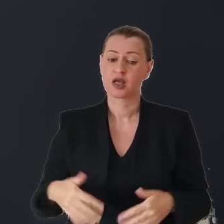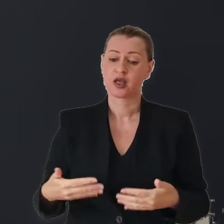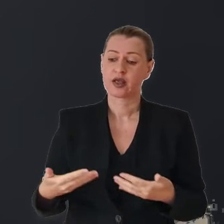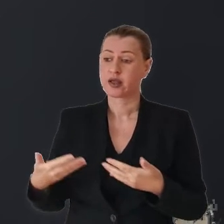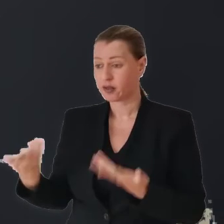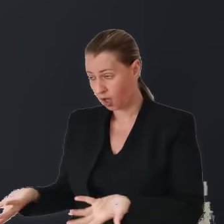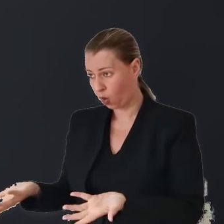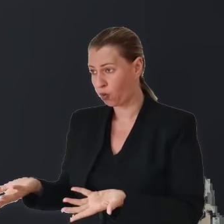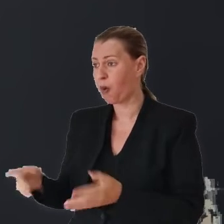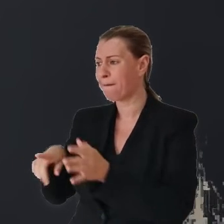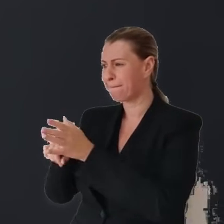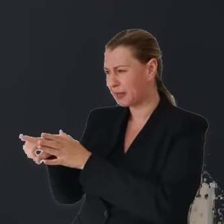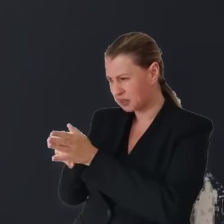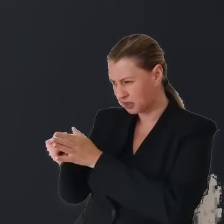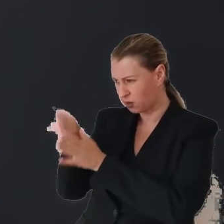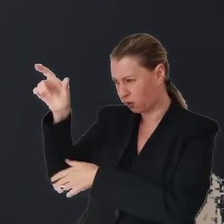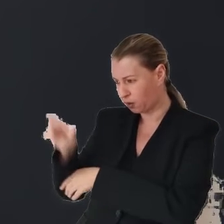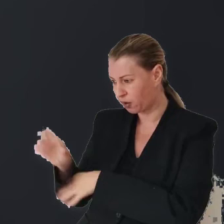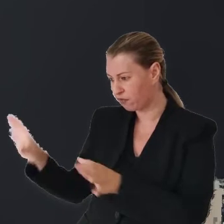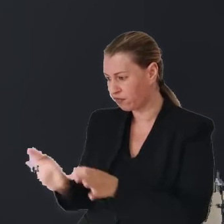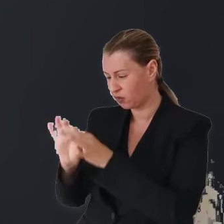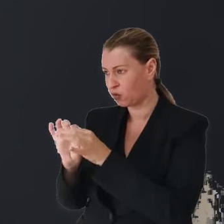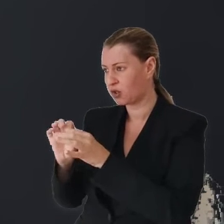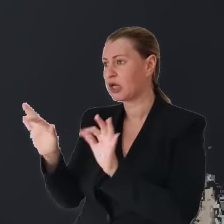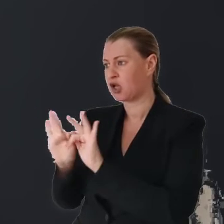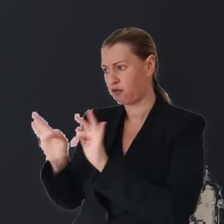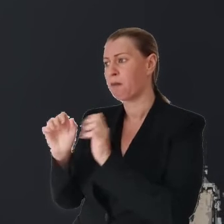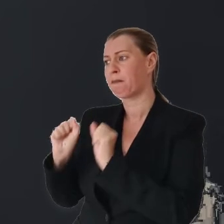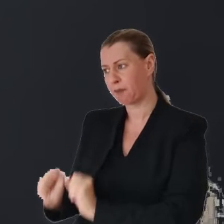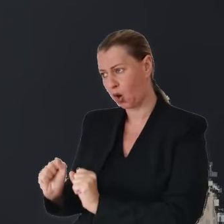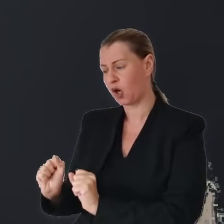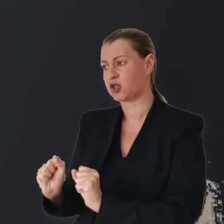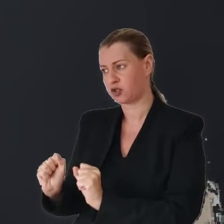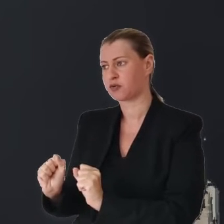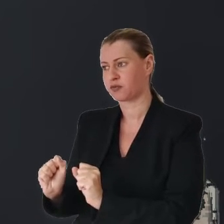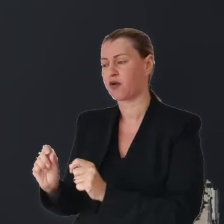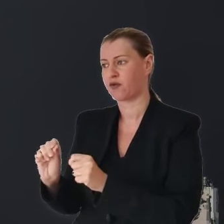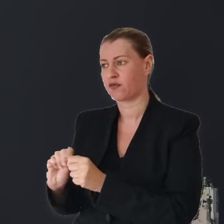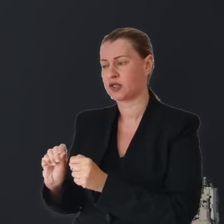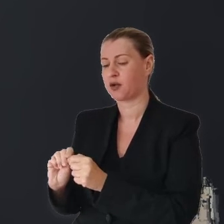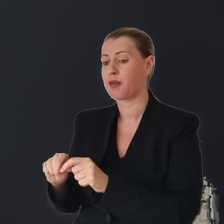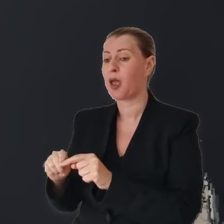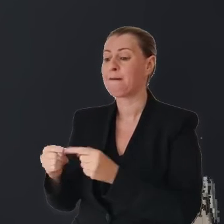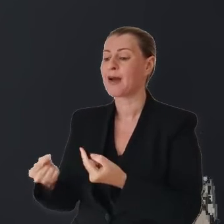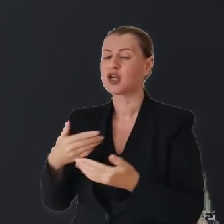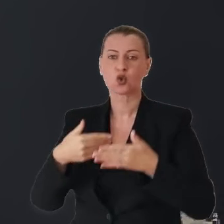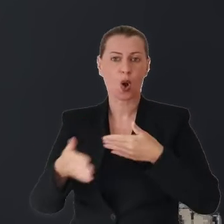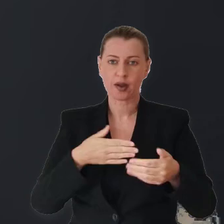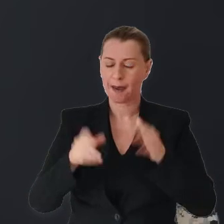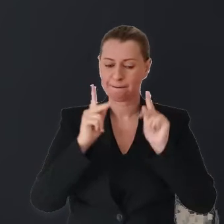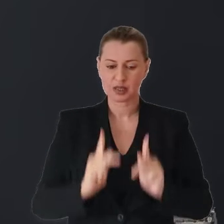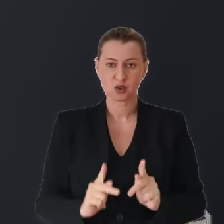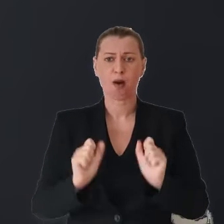Especificamente, os pesquisadores vinculados à Universidade Fevale, que são os proponentes, tá? Mas qualquer